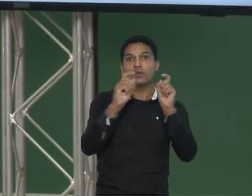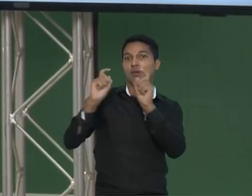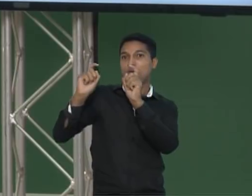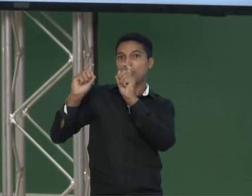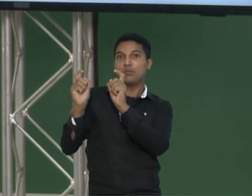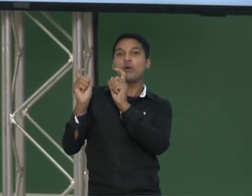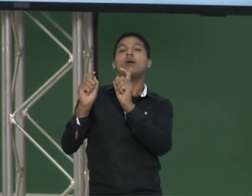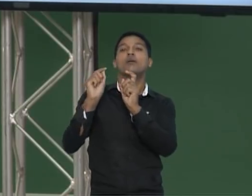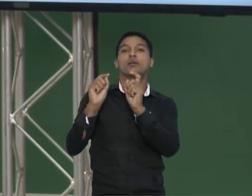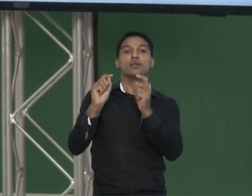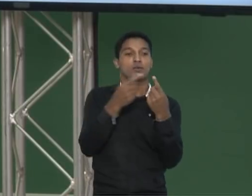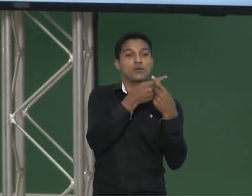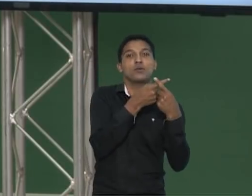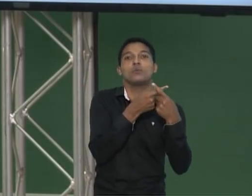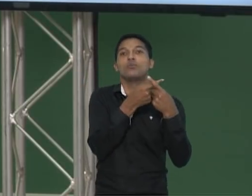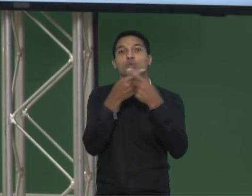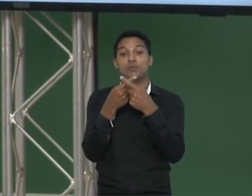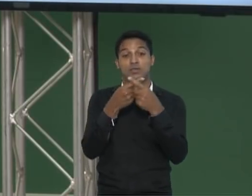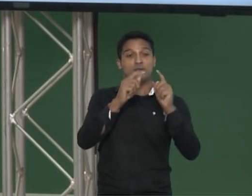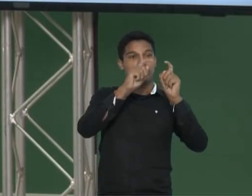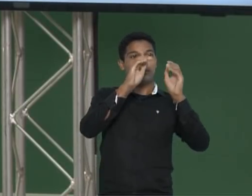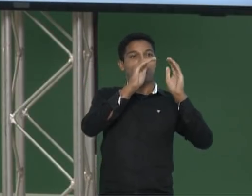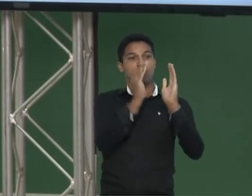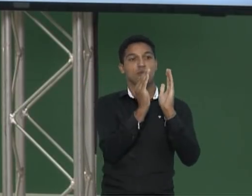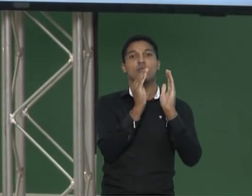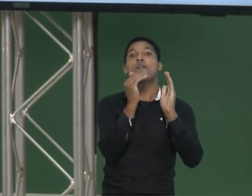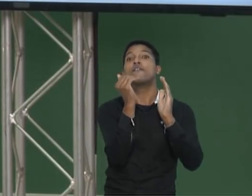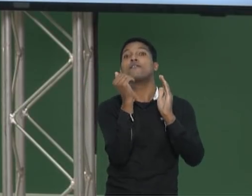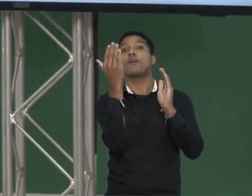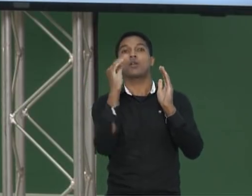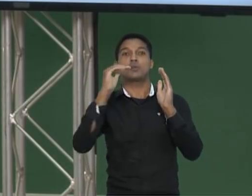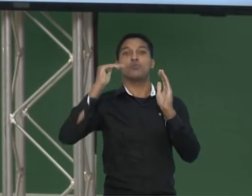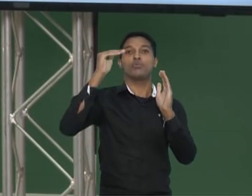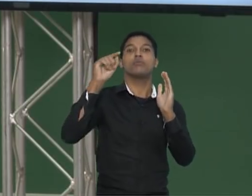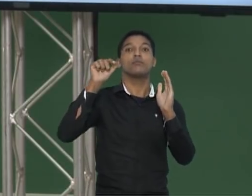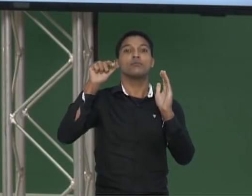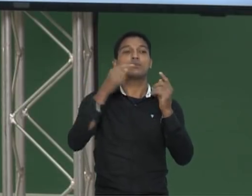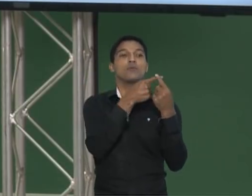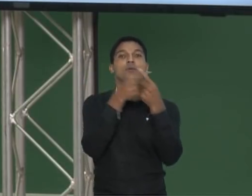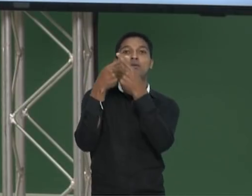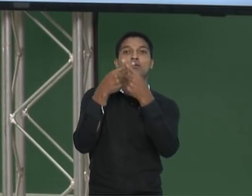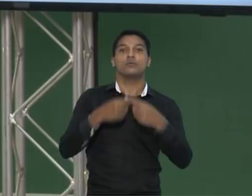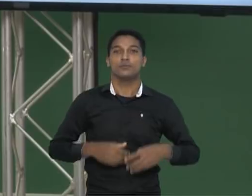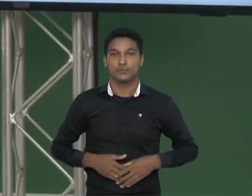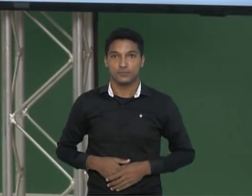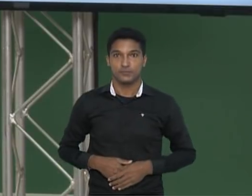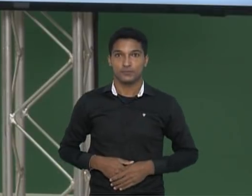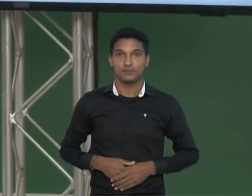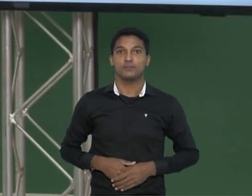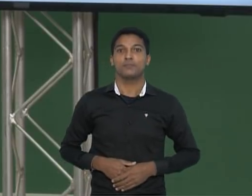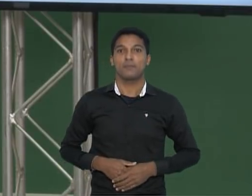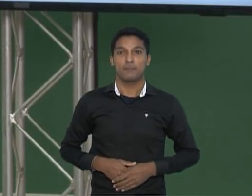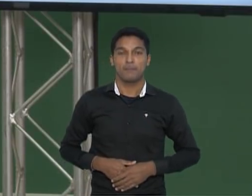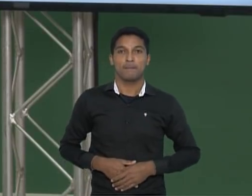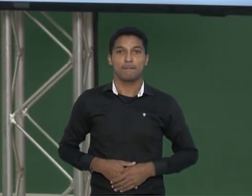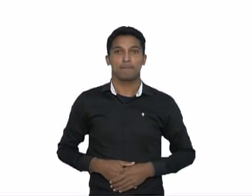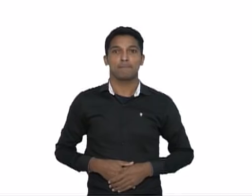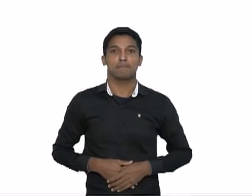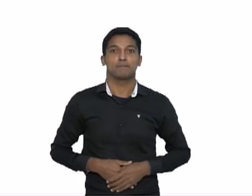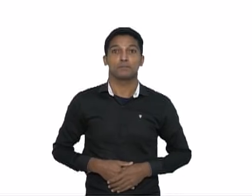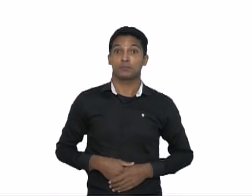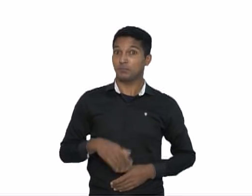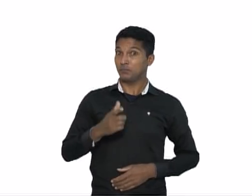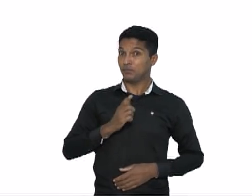sendo multiplicado por um número que está fora do parênteses, certo? Vamos lá. Então, eu